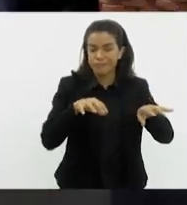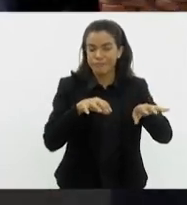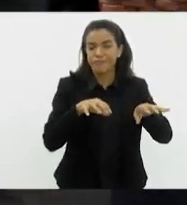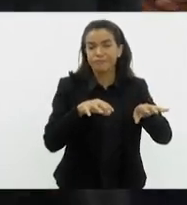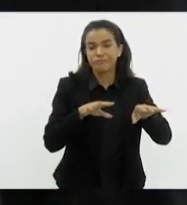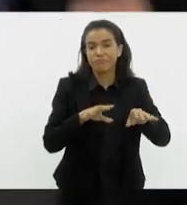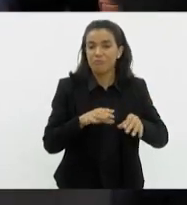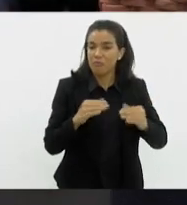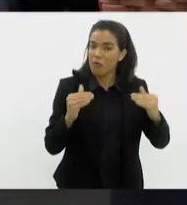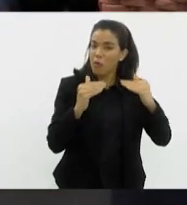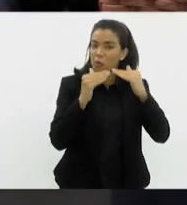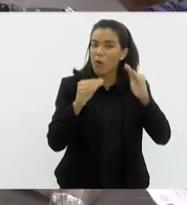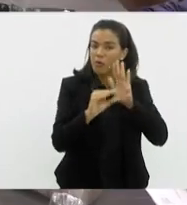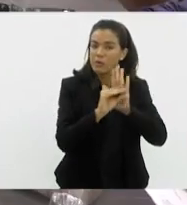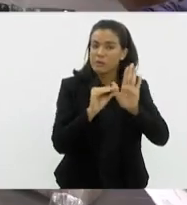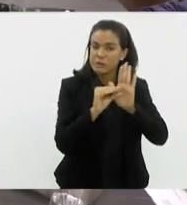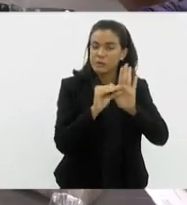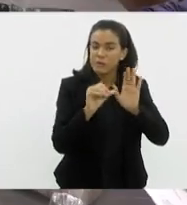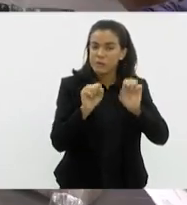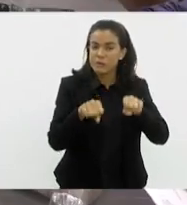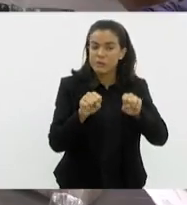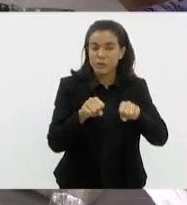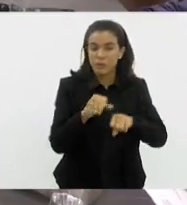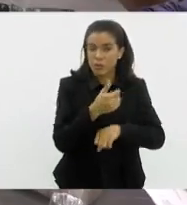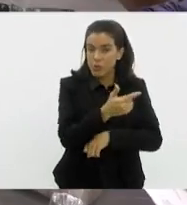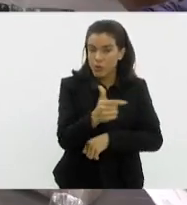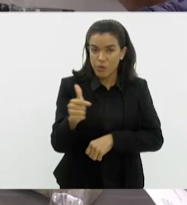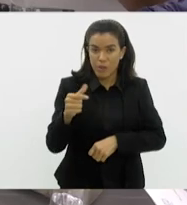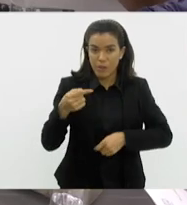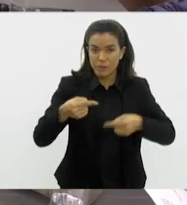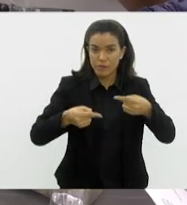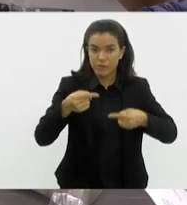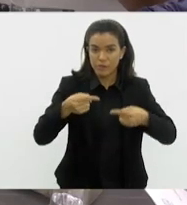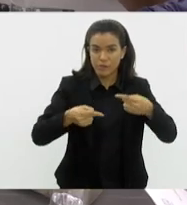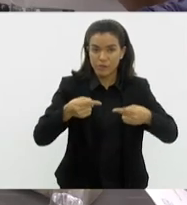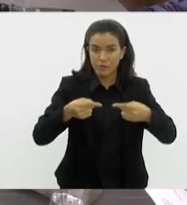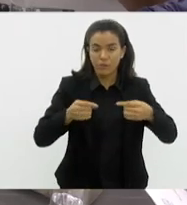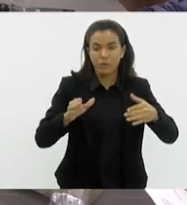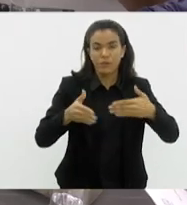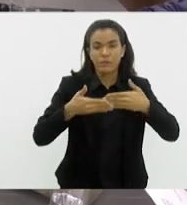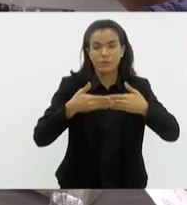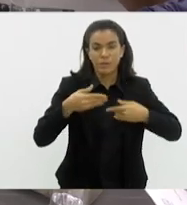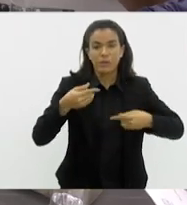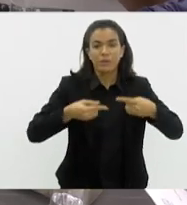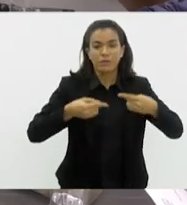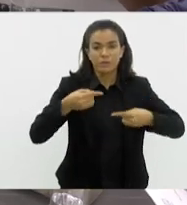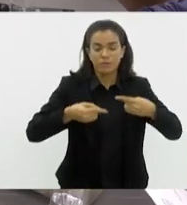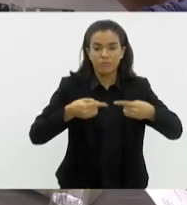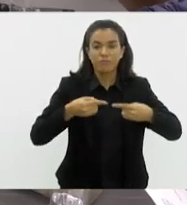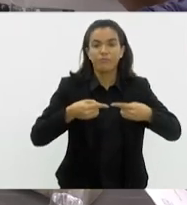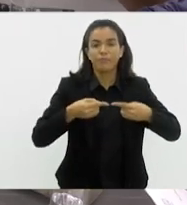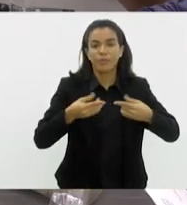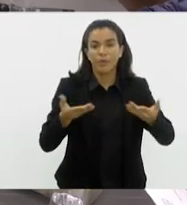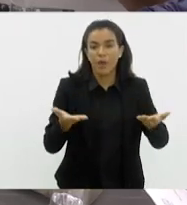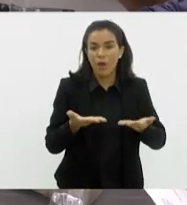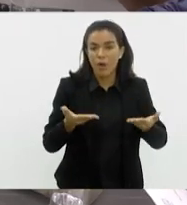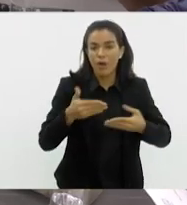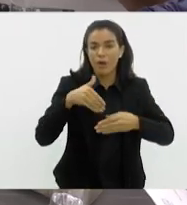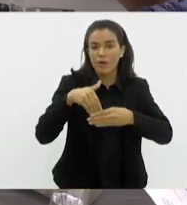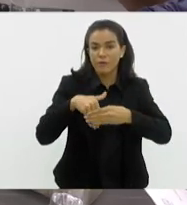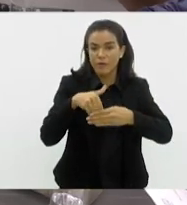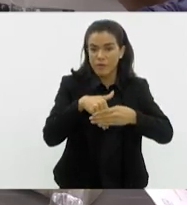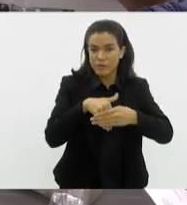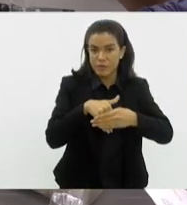emendas. Então, não havendo quem queira discutir, encerrada a discussão, em